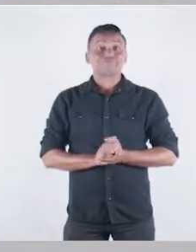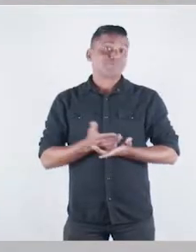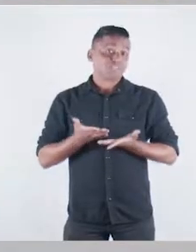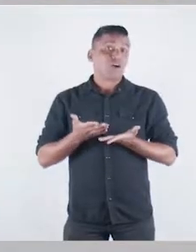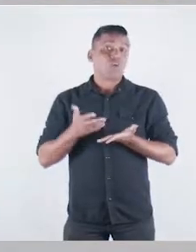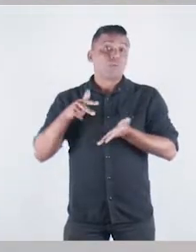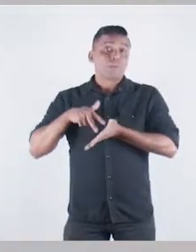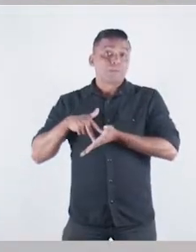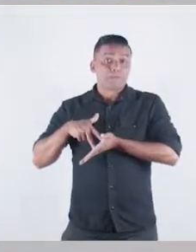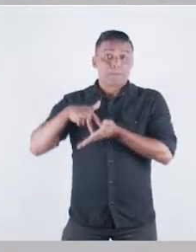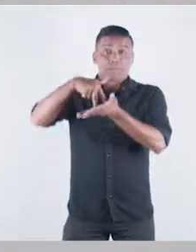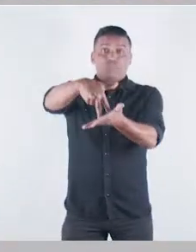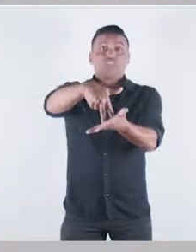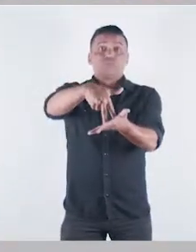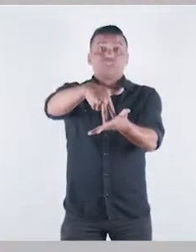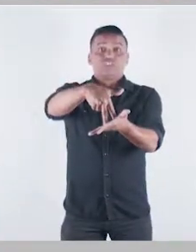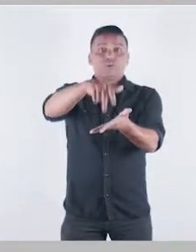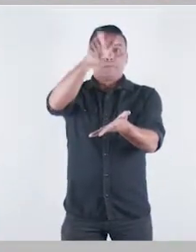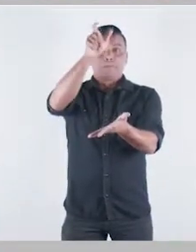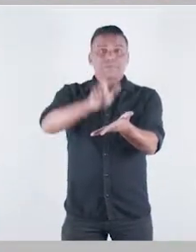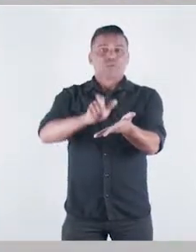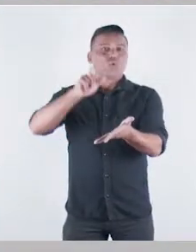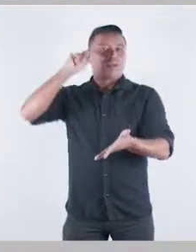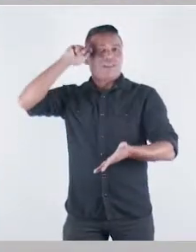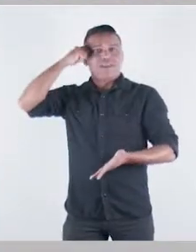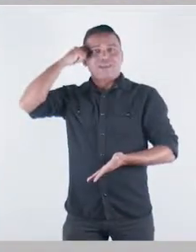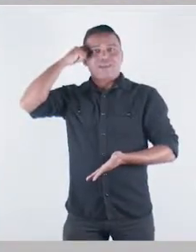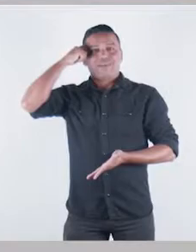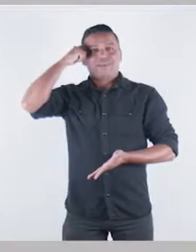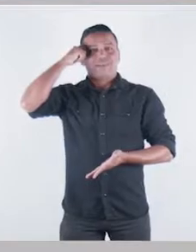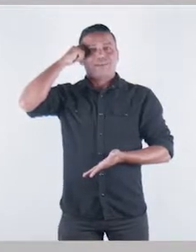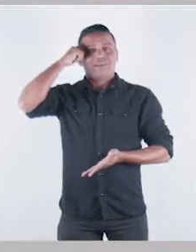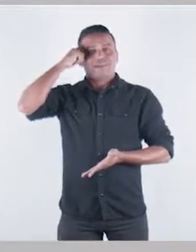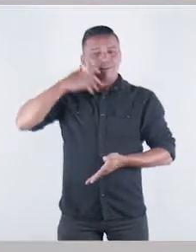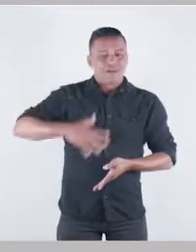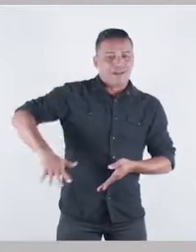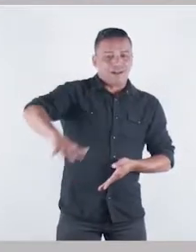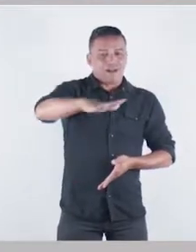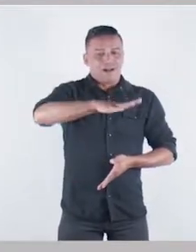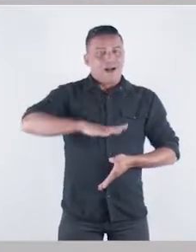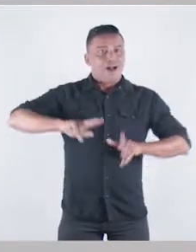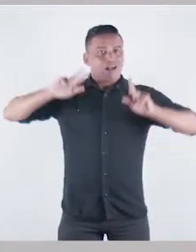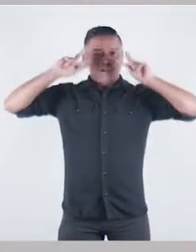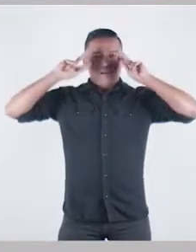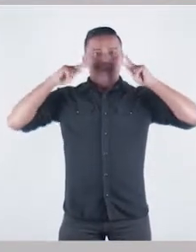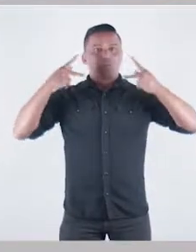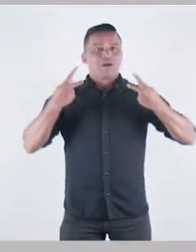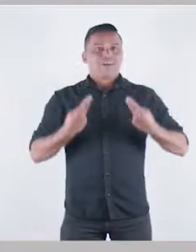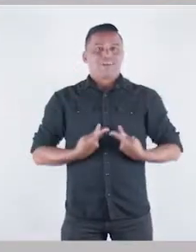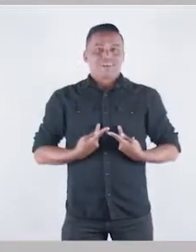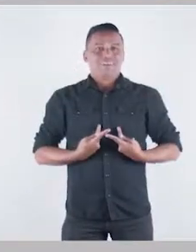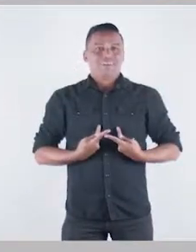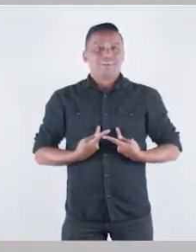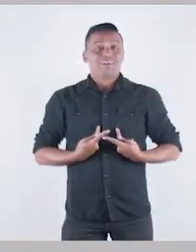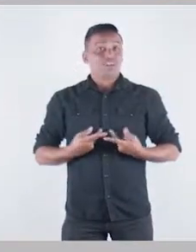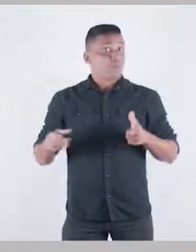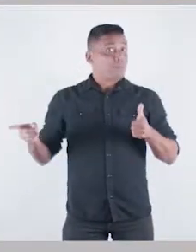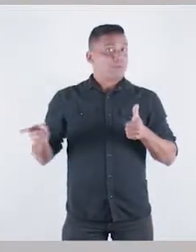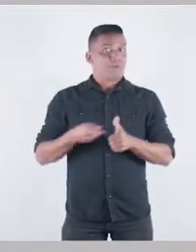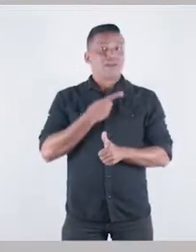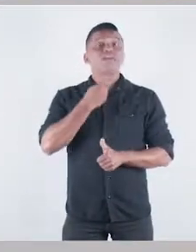protagonismo negro na sua dimensão humana. Foi isso que nós construímos, foi assim a primeira intenção da literatura